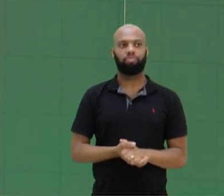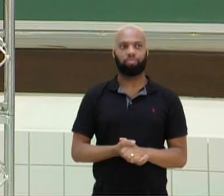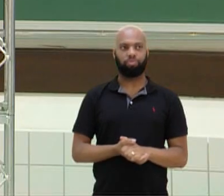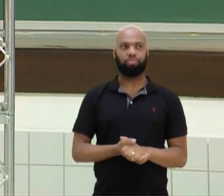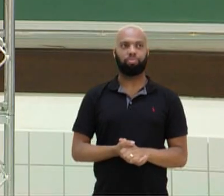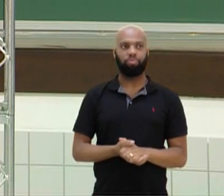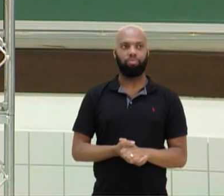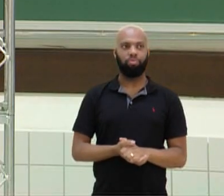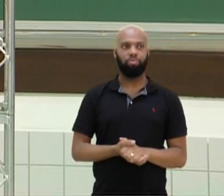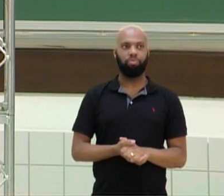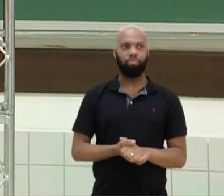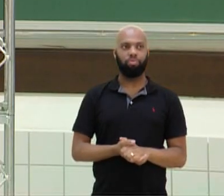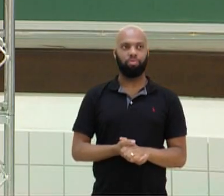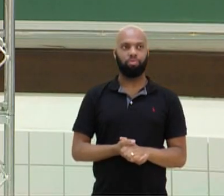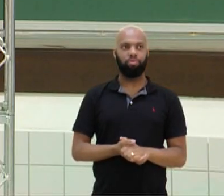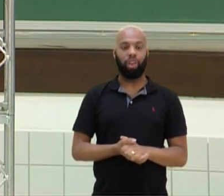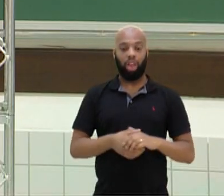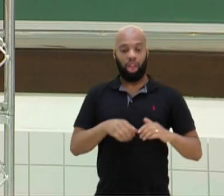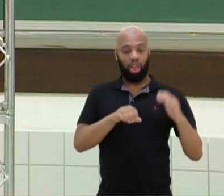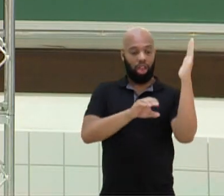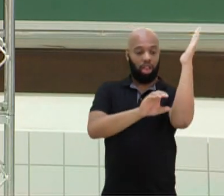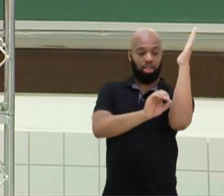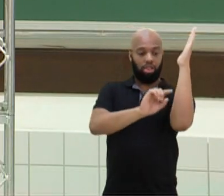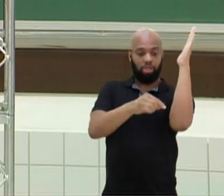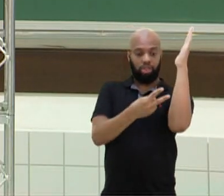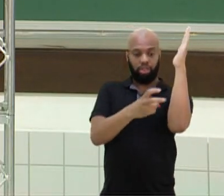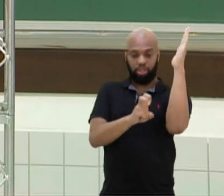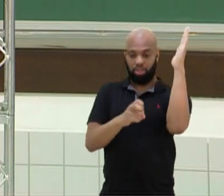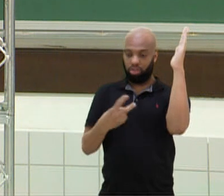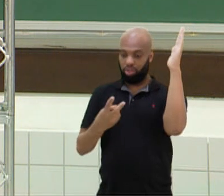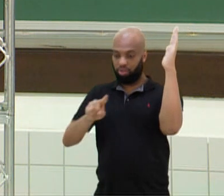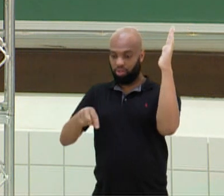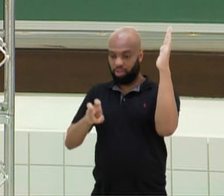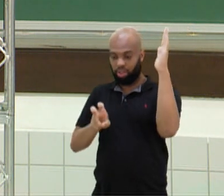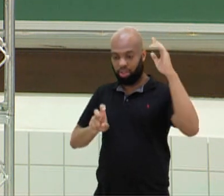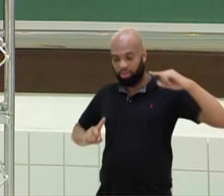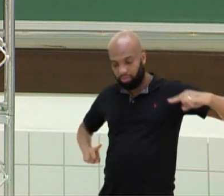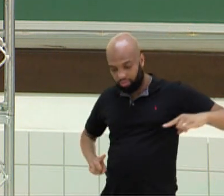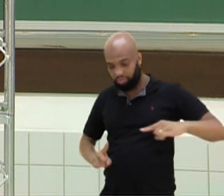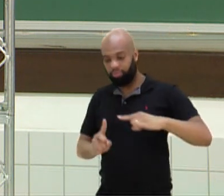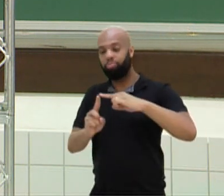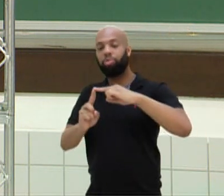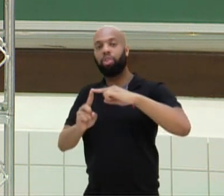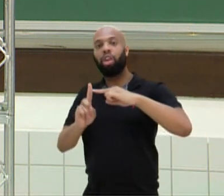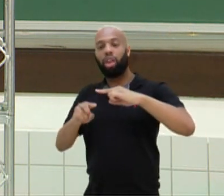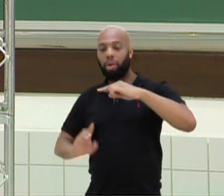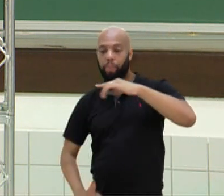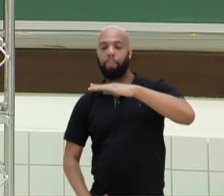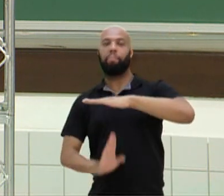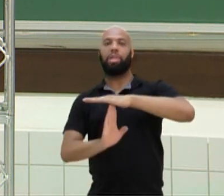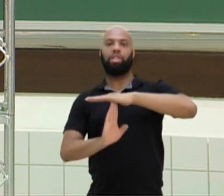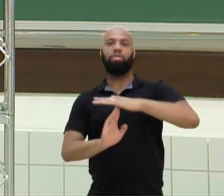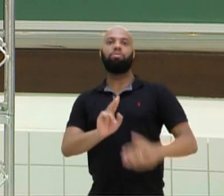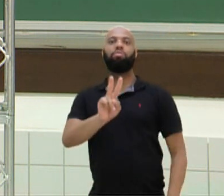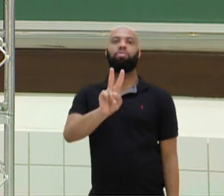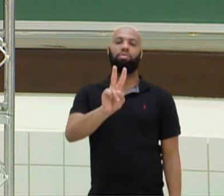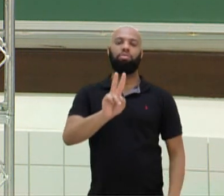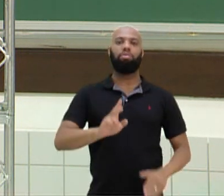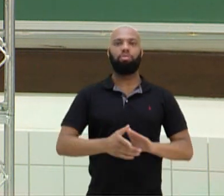E agora o ponto de máximo, duas coordenadas, x do vértice aqui, bem